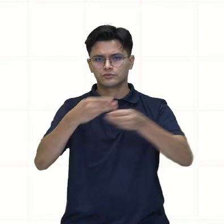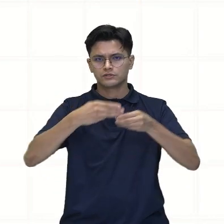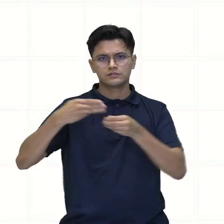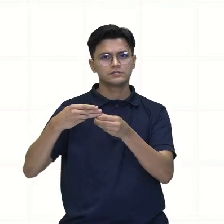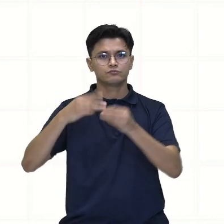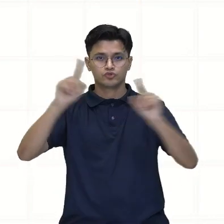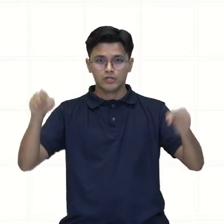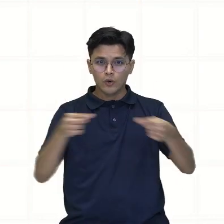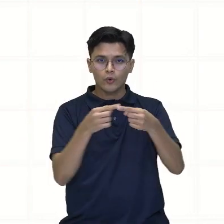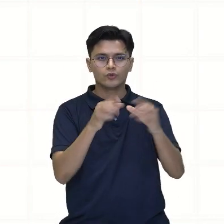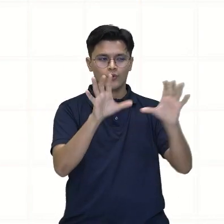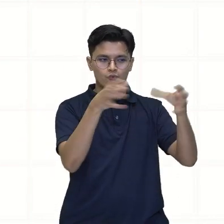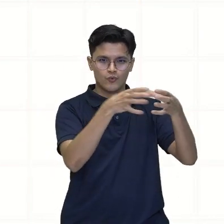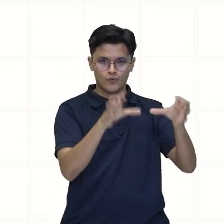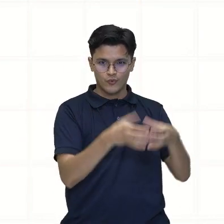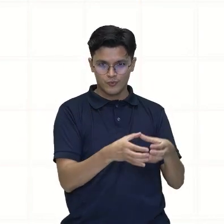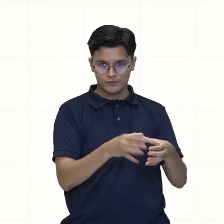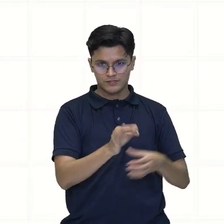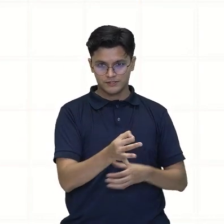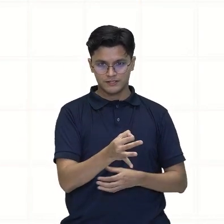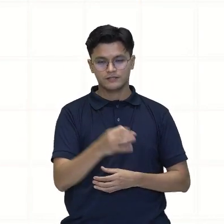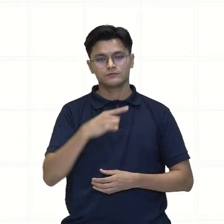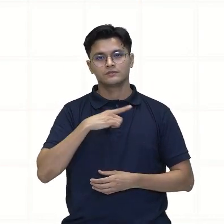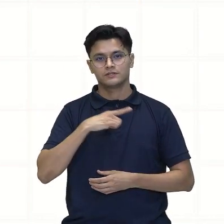vamos ter